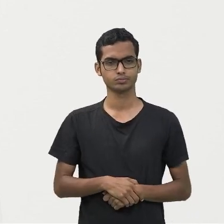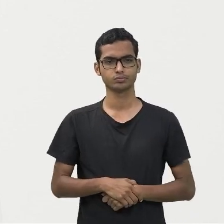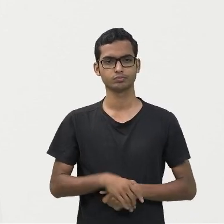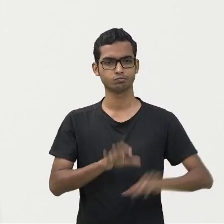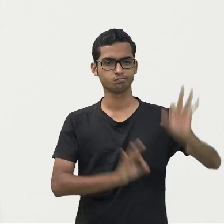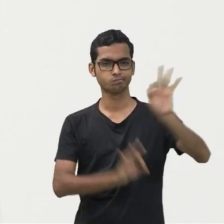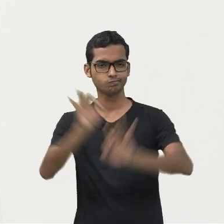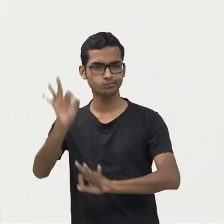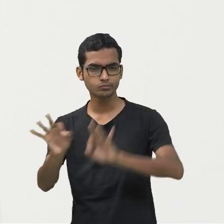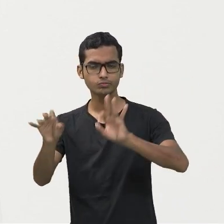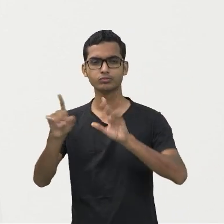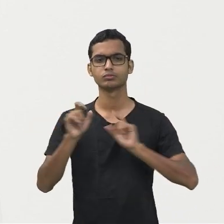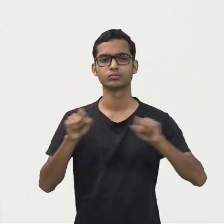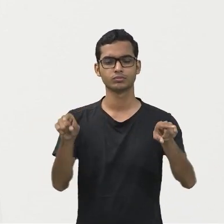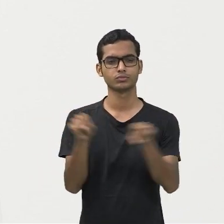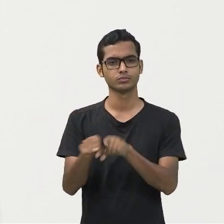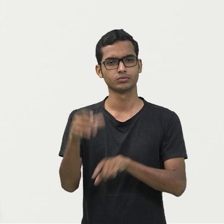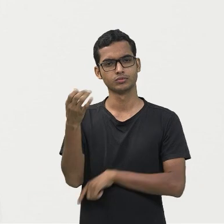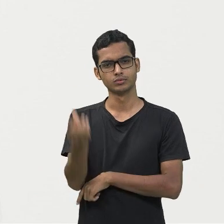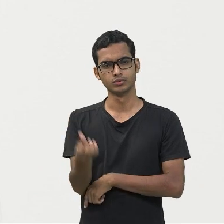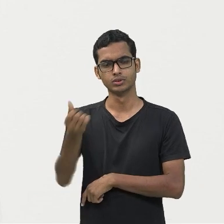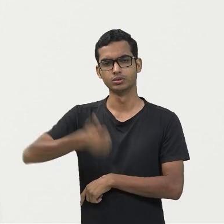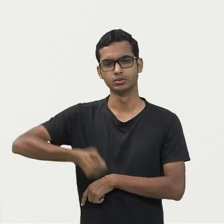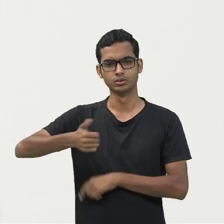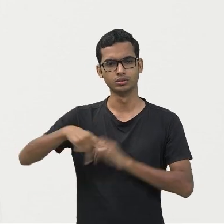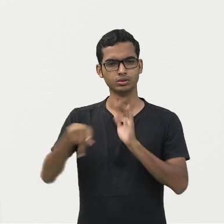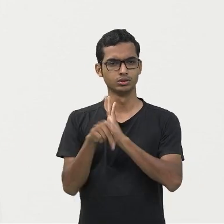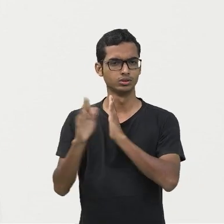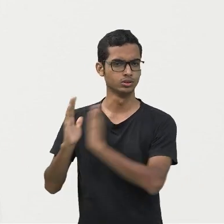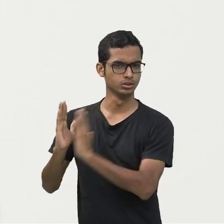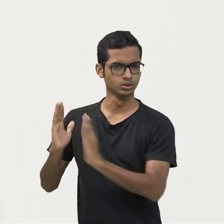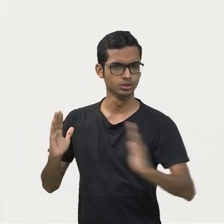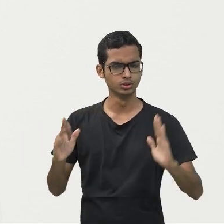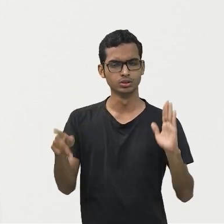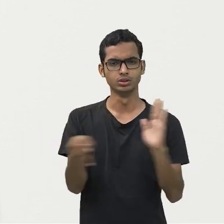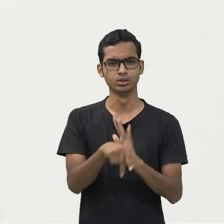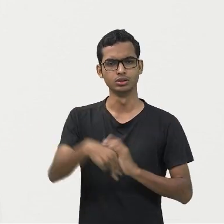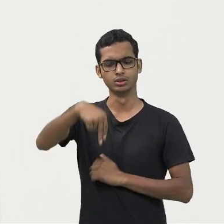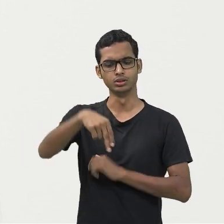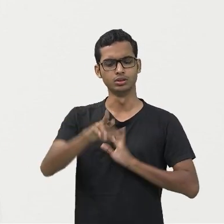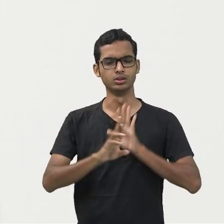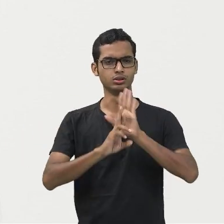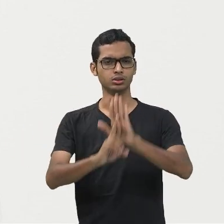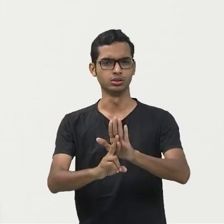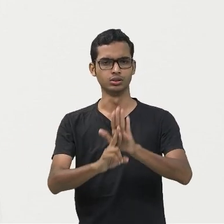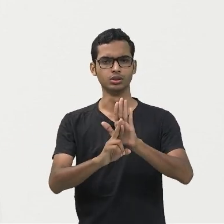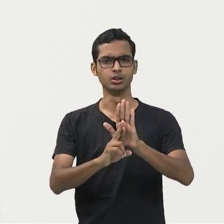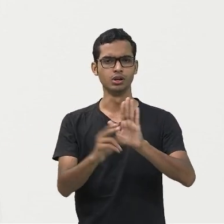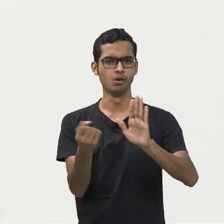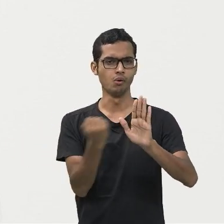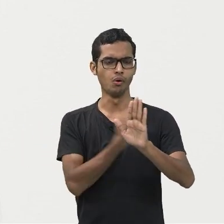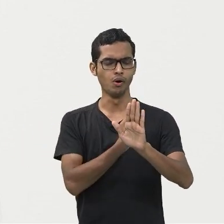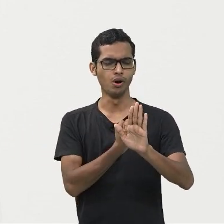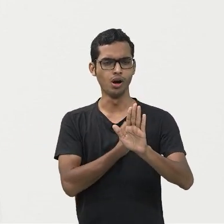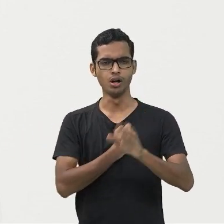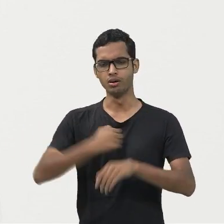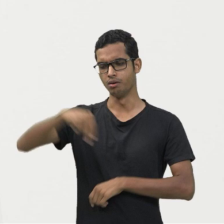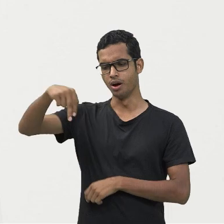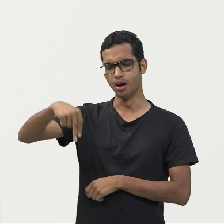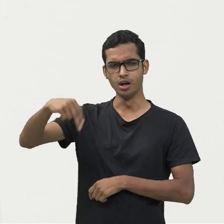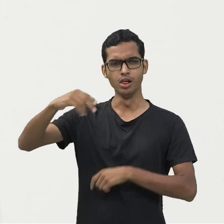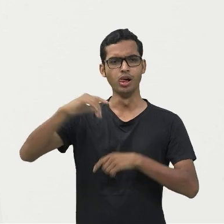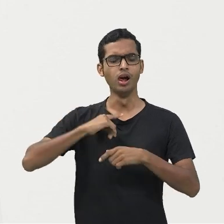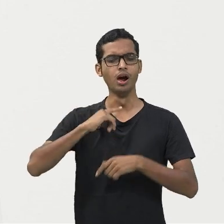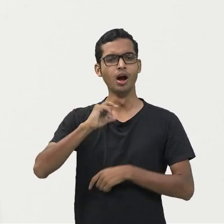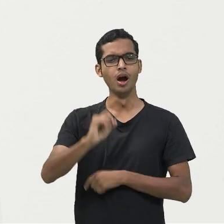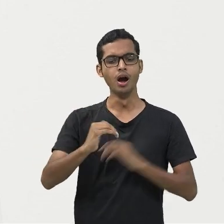os seis primeiros termos da sequência numérica em que n representa um número natural maior do